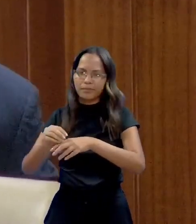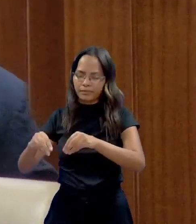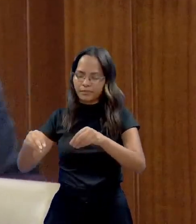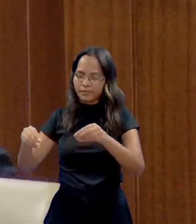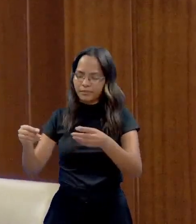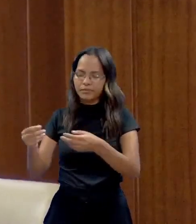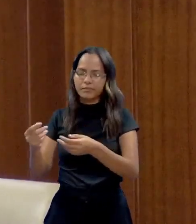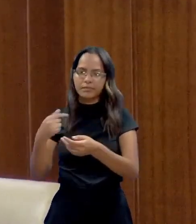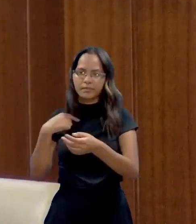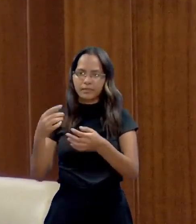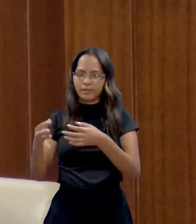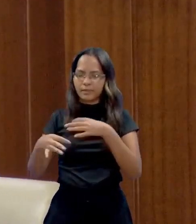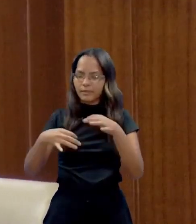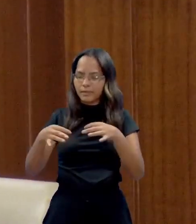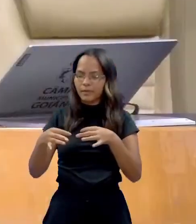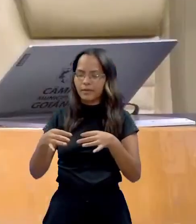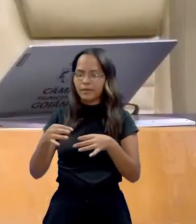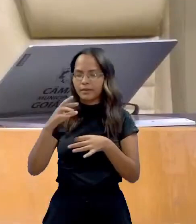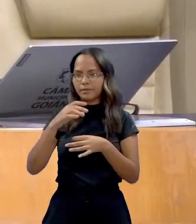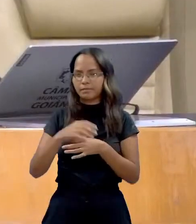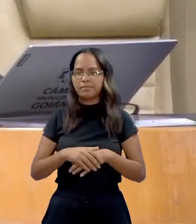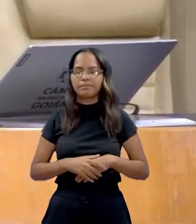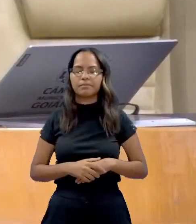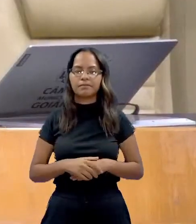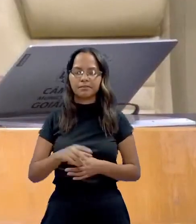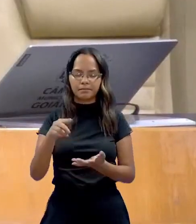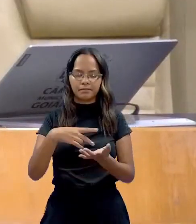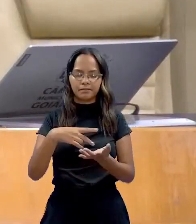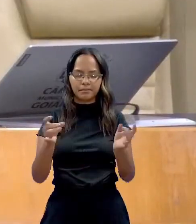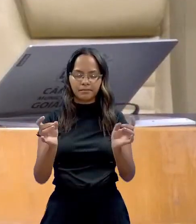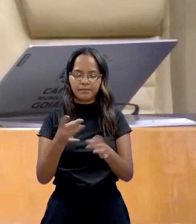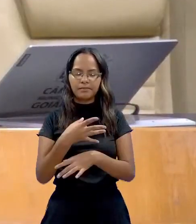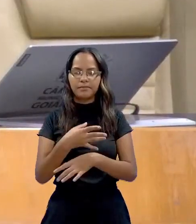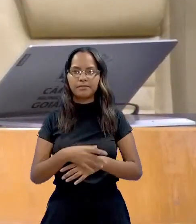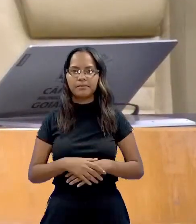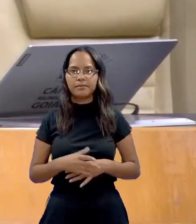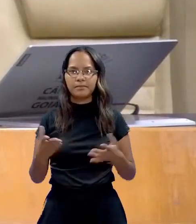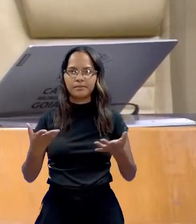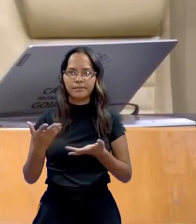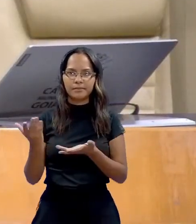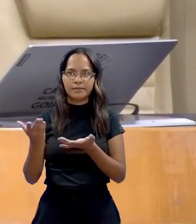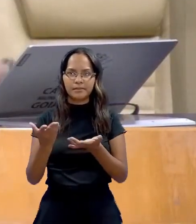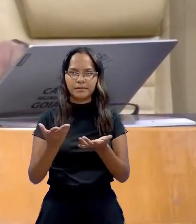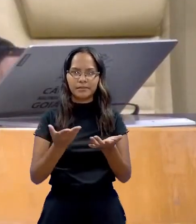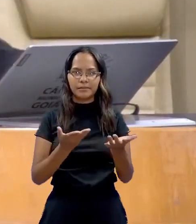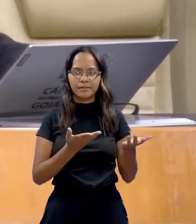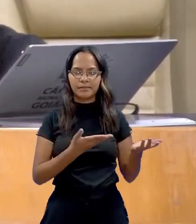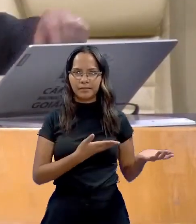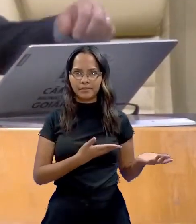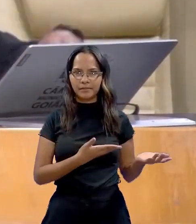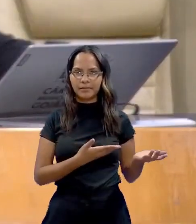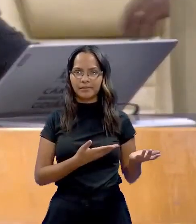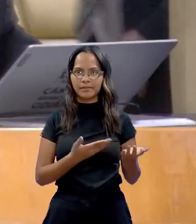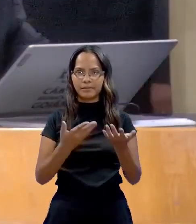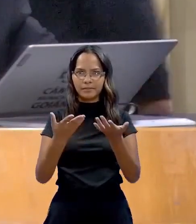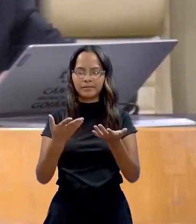a palavra, senhor presidente. Obrigado, vereador Joãozinho. Convido Vossa Excelência para que nos auxilie